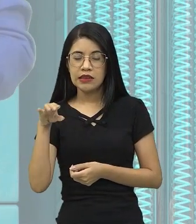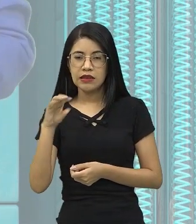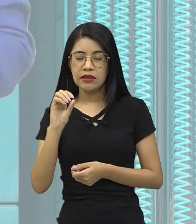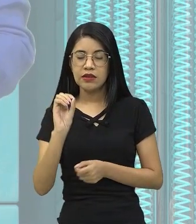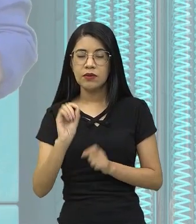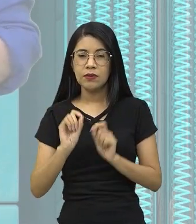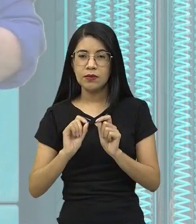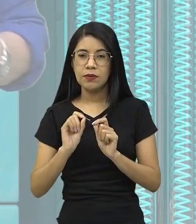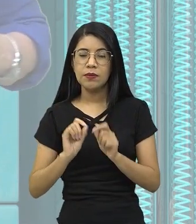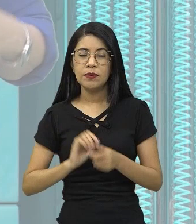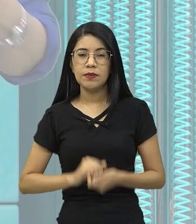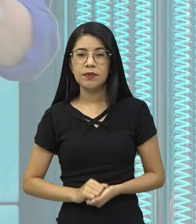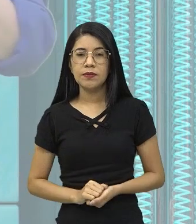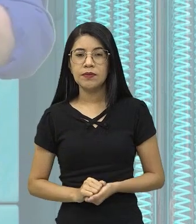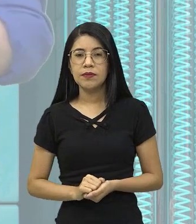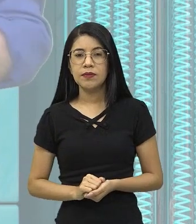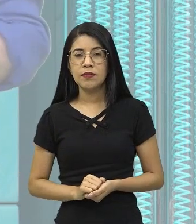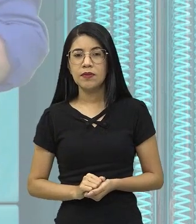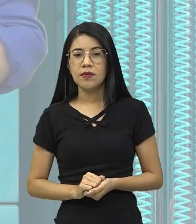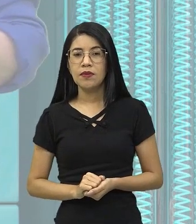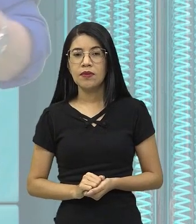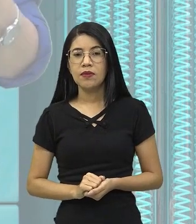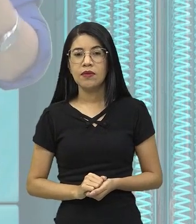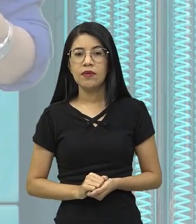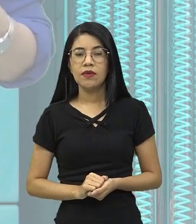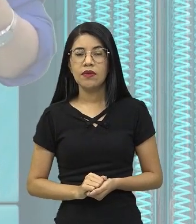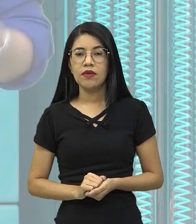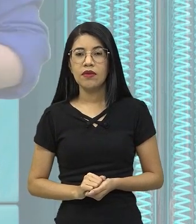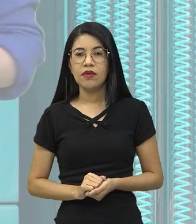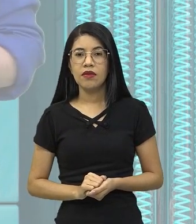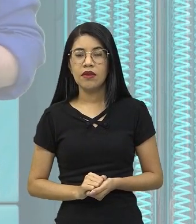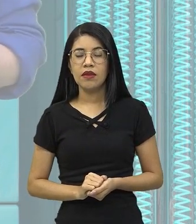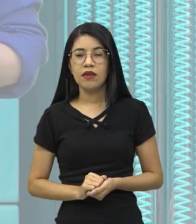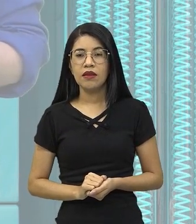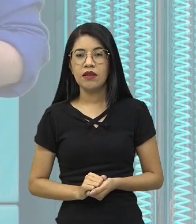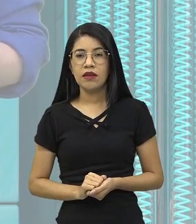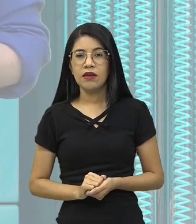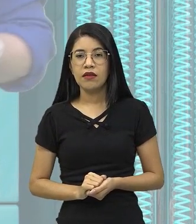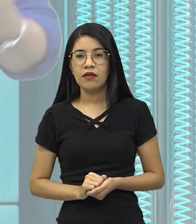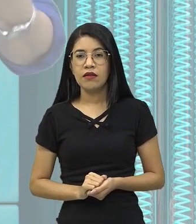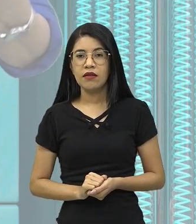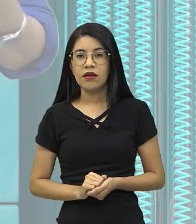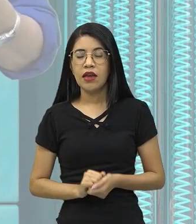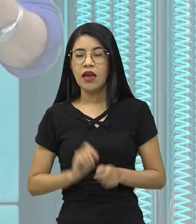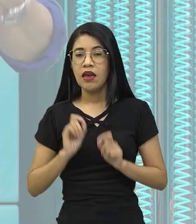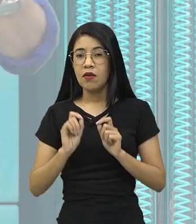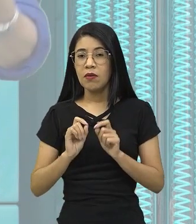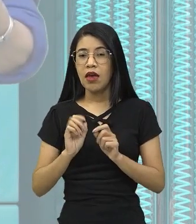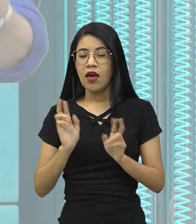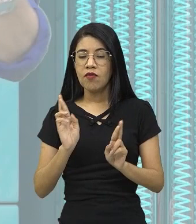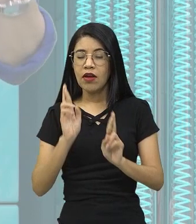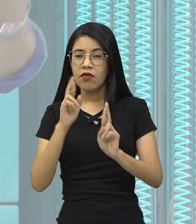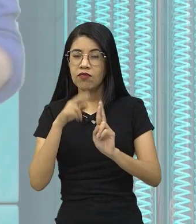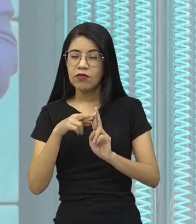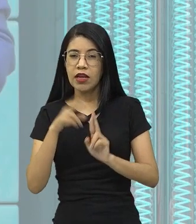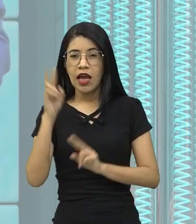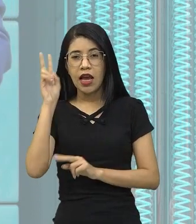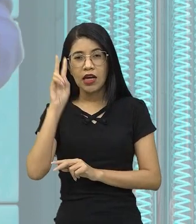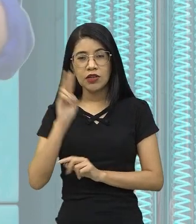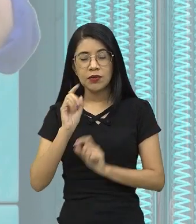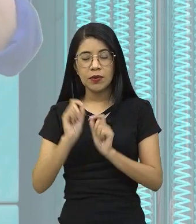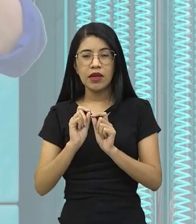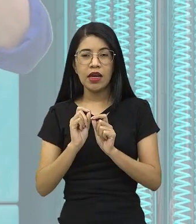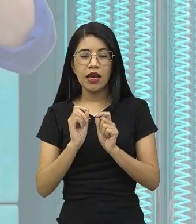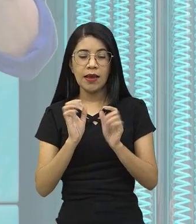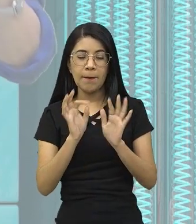concisão no mini-conto? A concisão vai se referir ao fato da história, né, caber